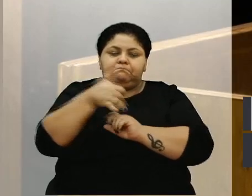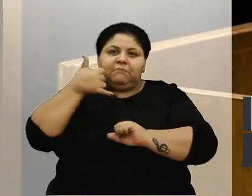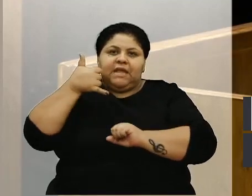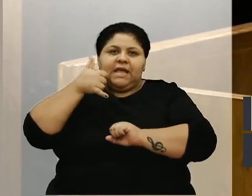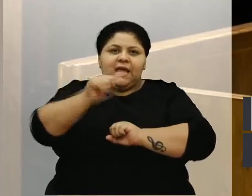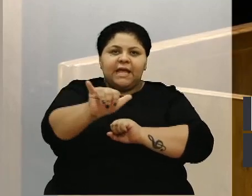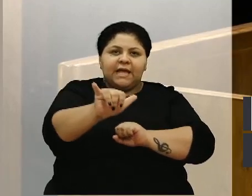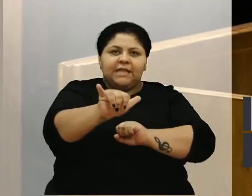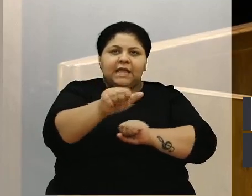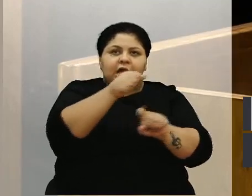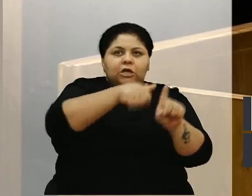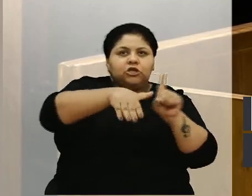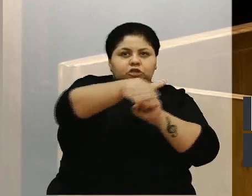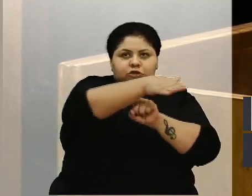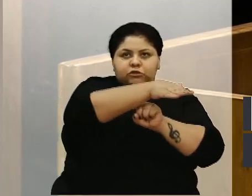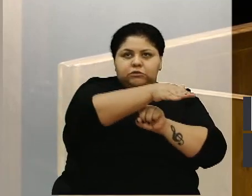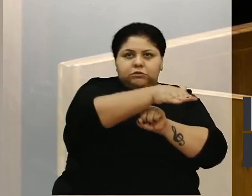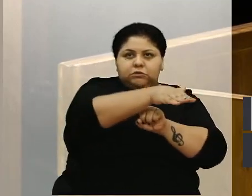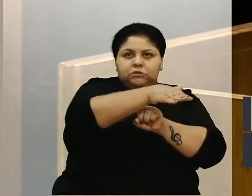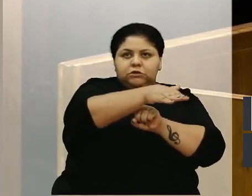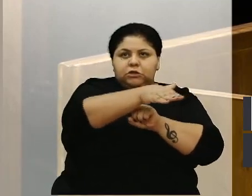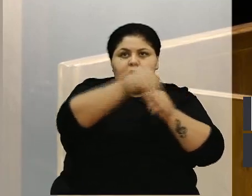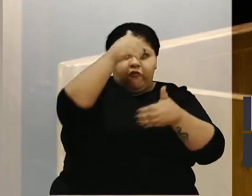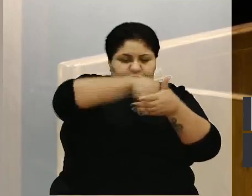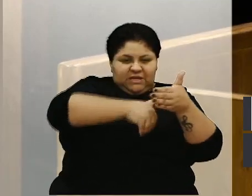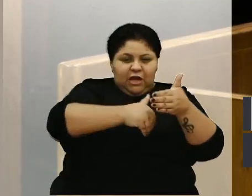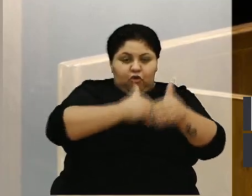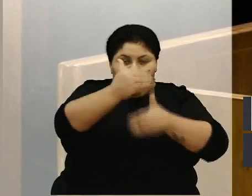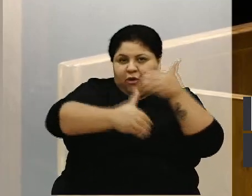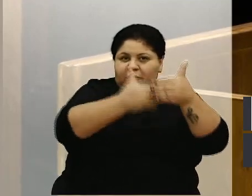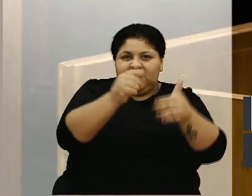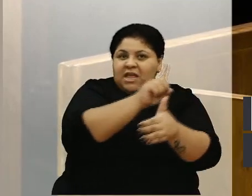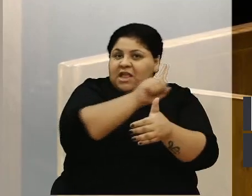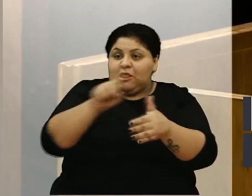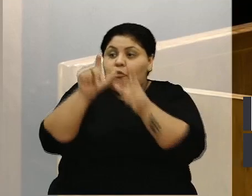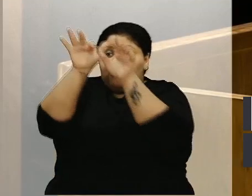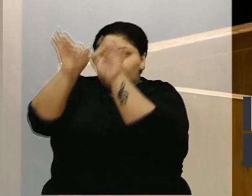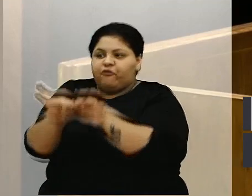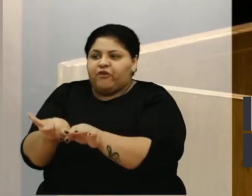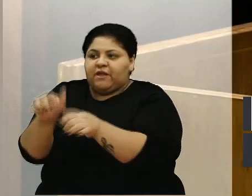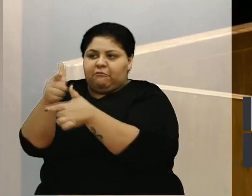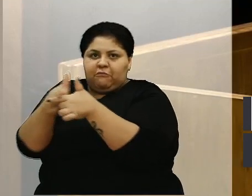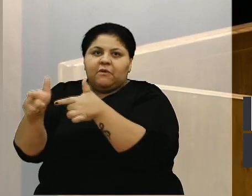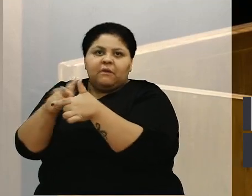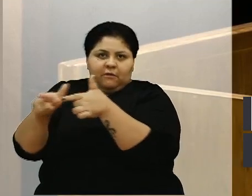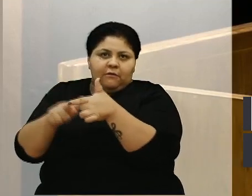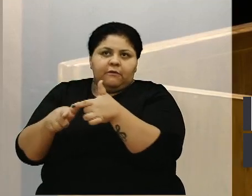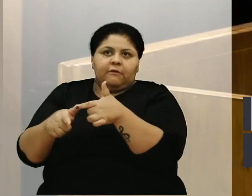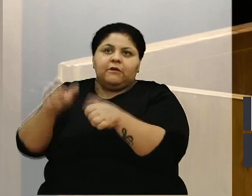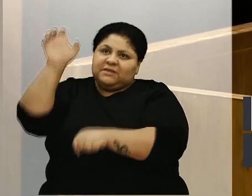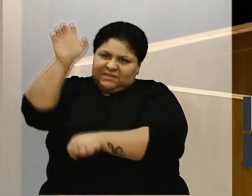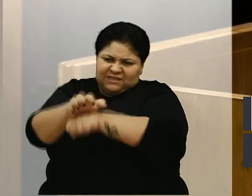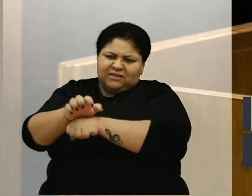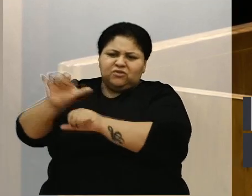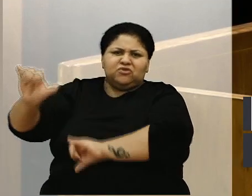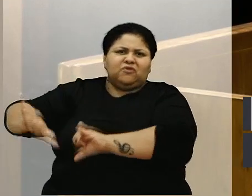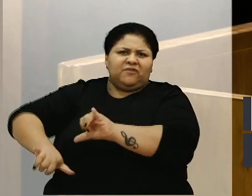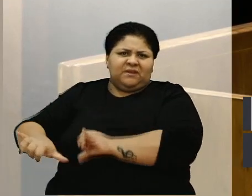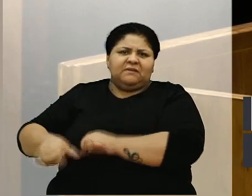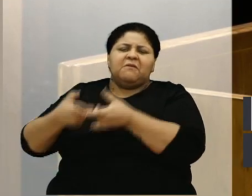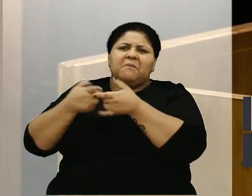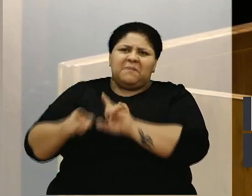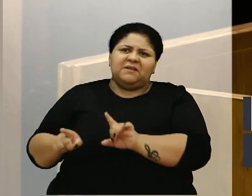pela prorrogação e não pela anistia que devia ter sido contemplada esse estado tão sofrido. Mas